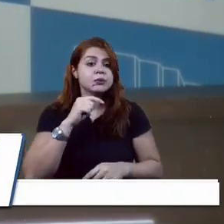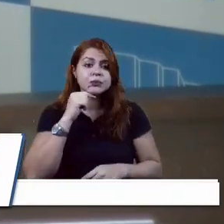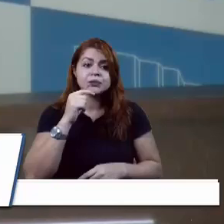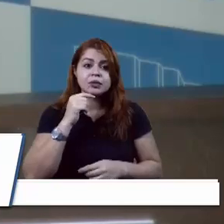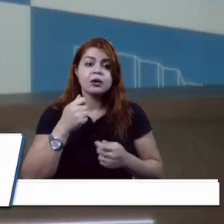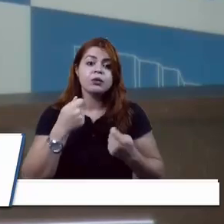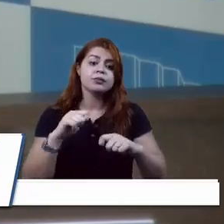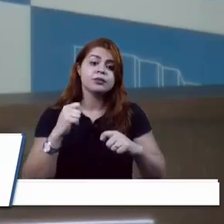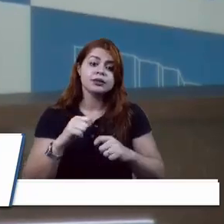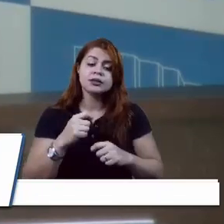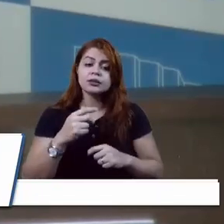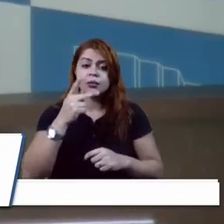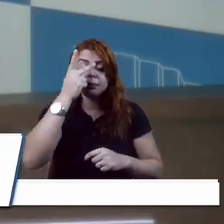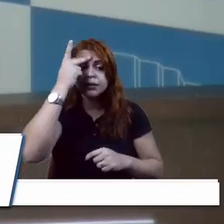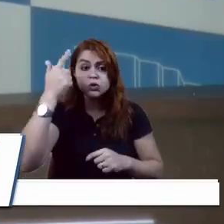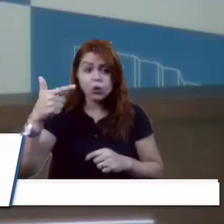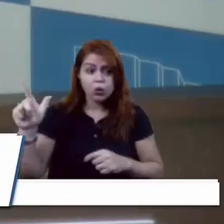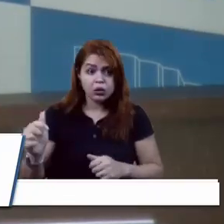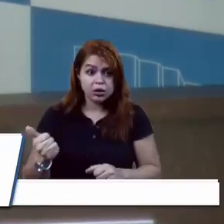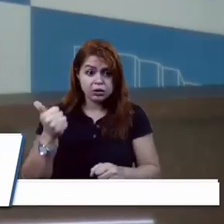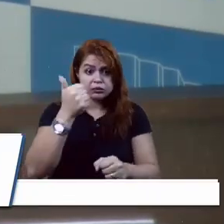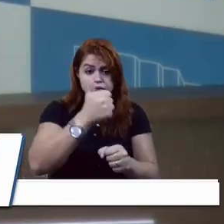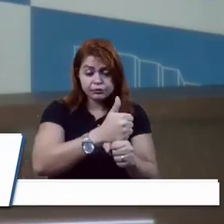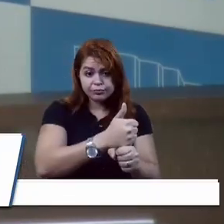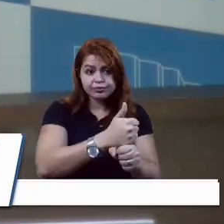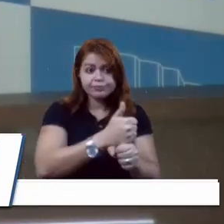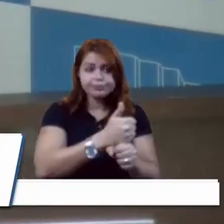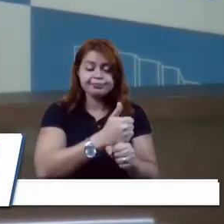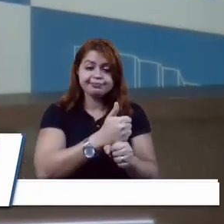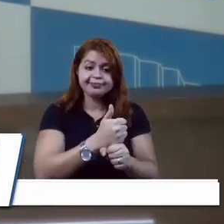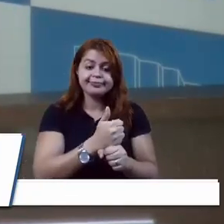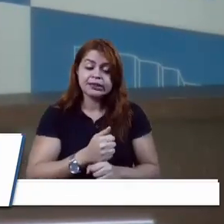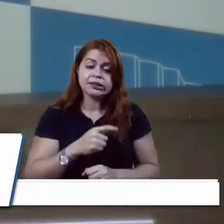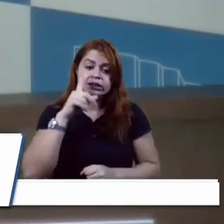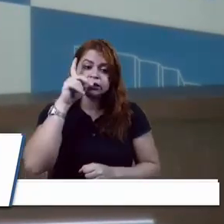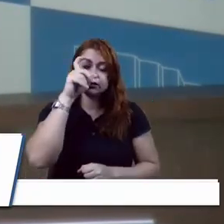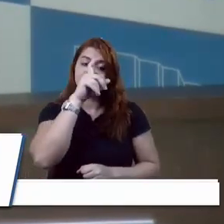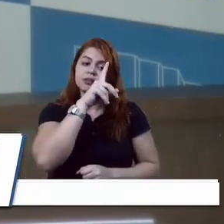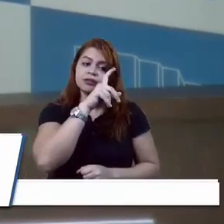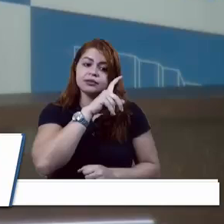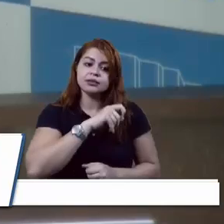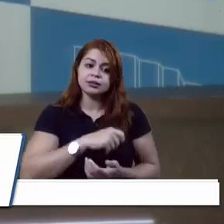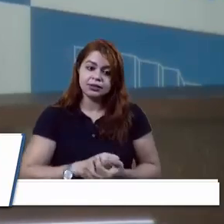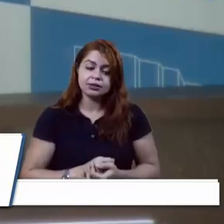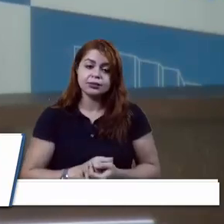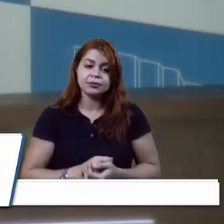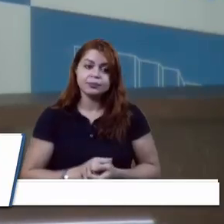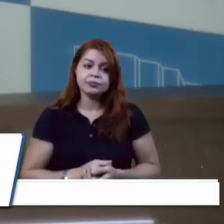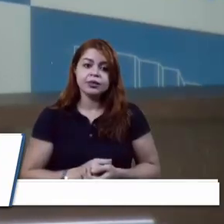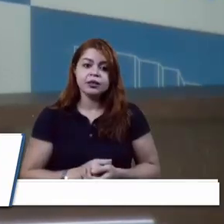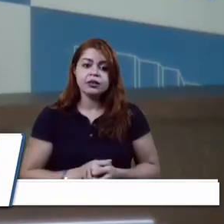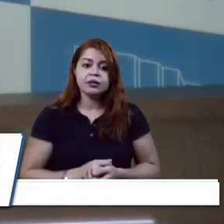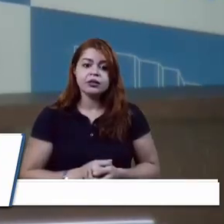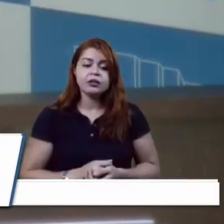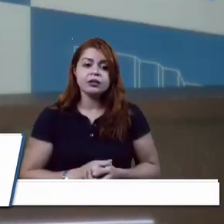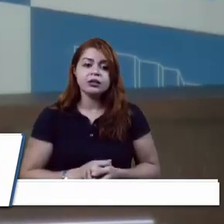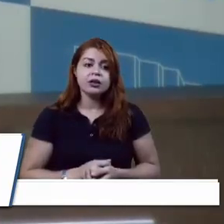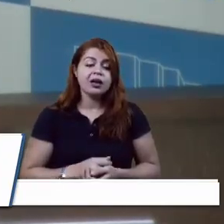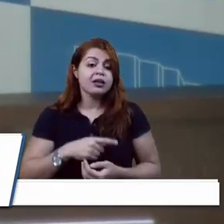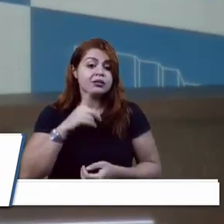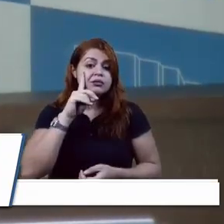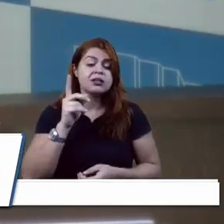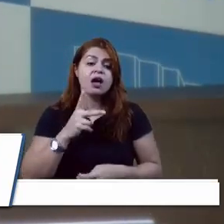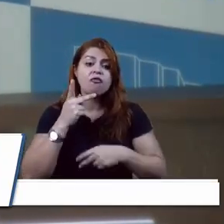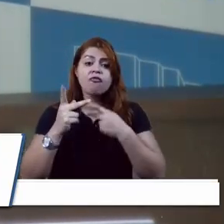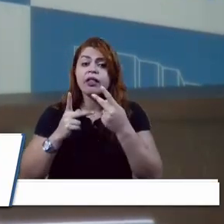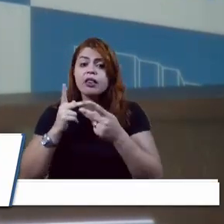é muito difícil. A gente fica muitas das vezes assim, sem saber até o que falar para essas famílias. Porque ao mesmo tempo que eles